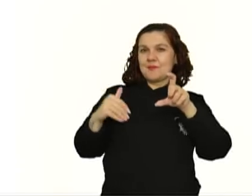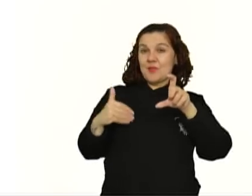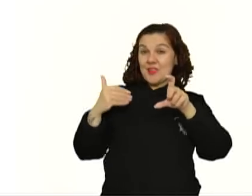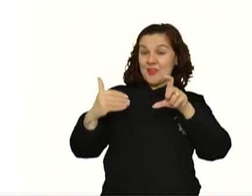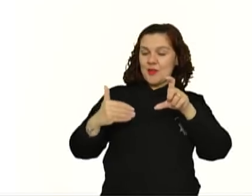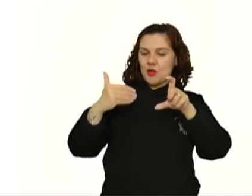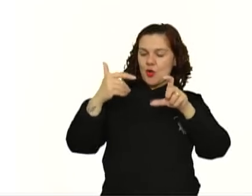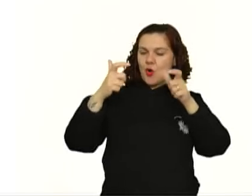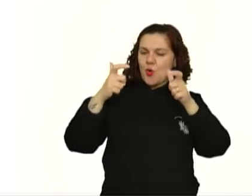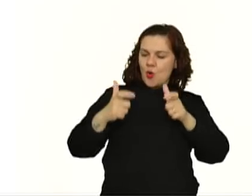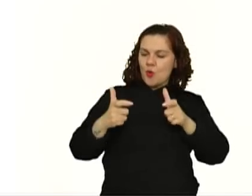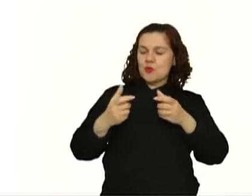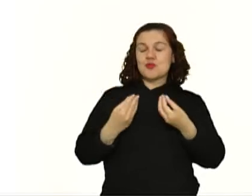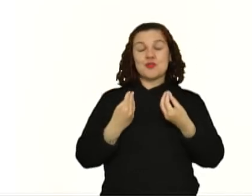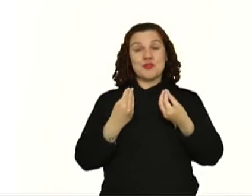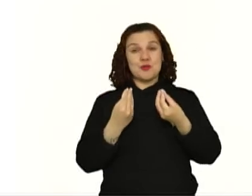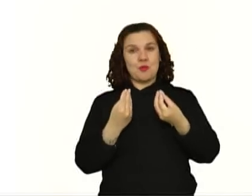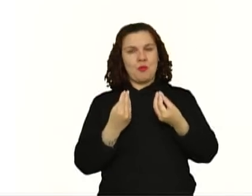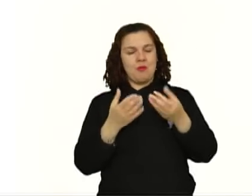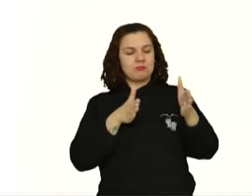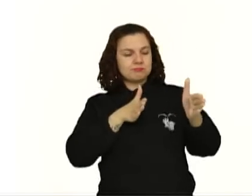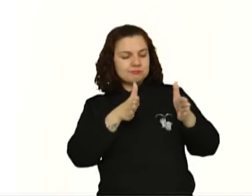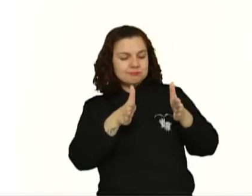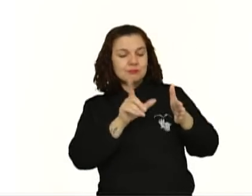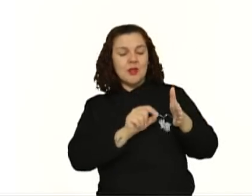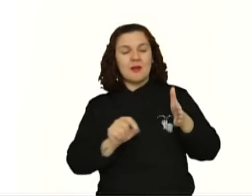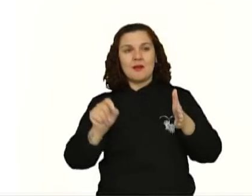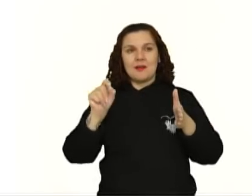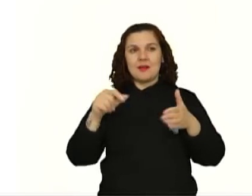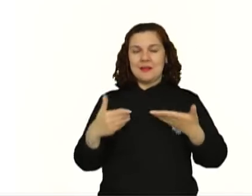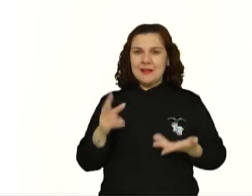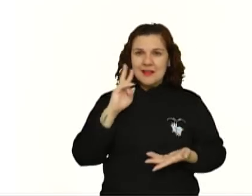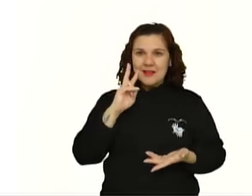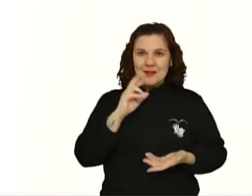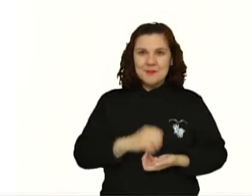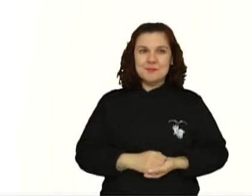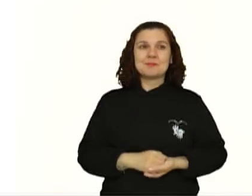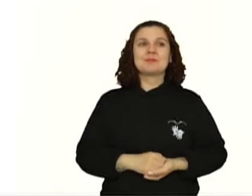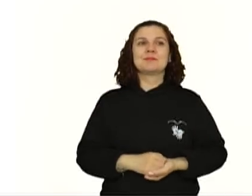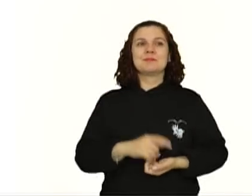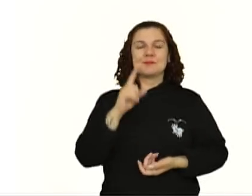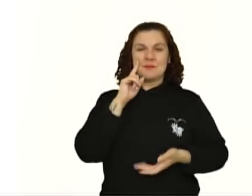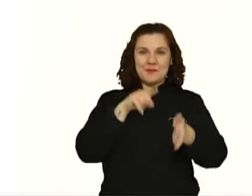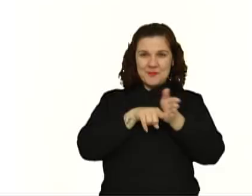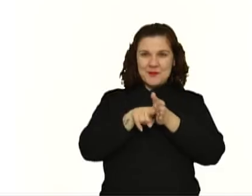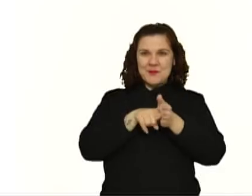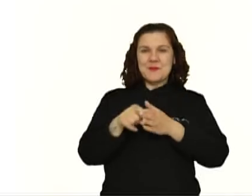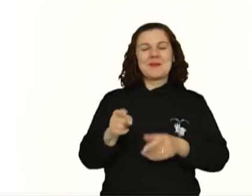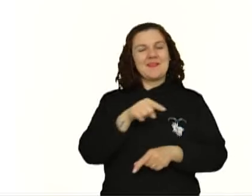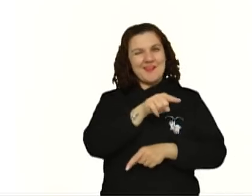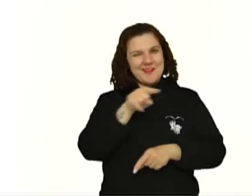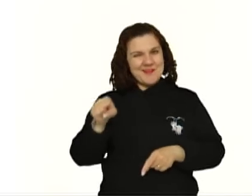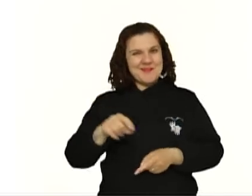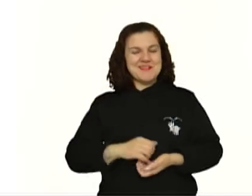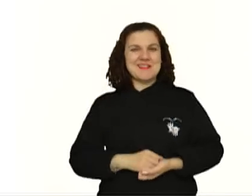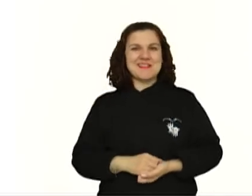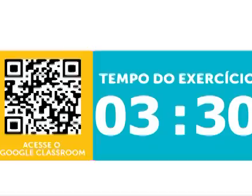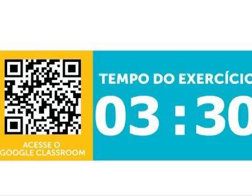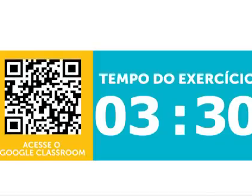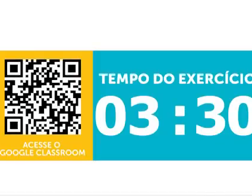ali, onde, como, quando, com quem, Lembram disso? Busquem lá, gente, com vocês agora.